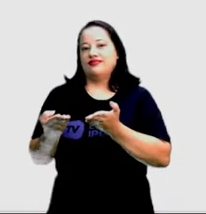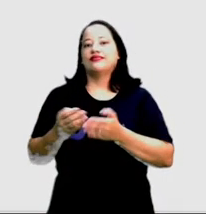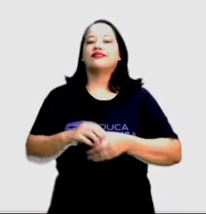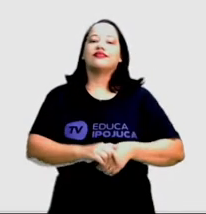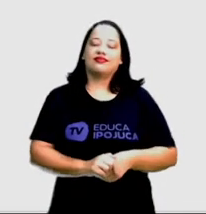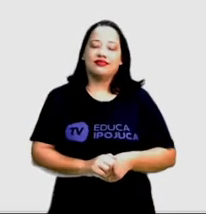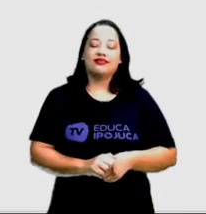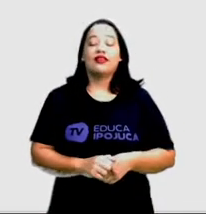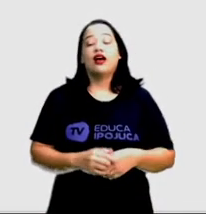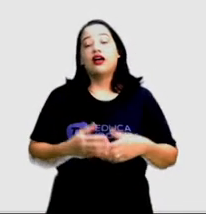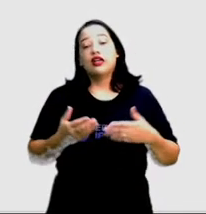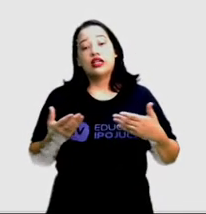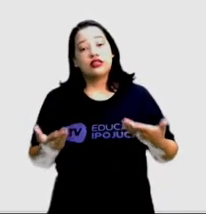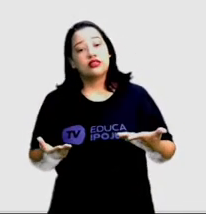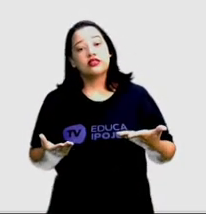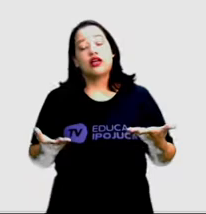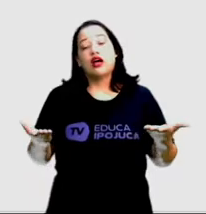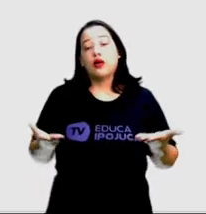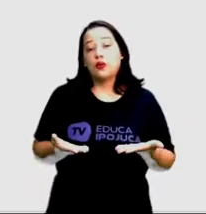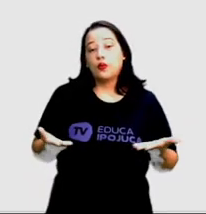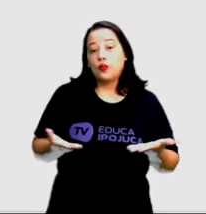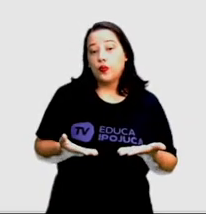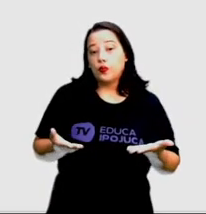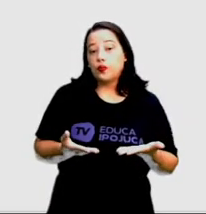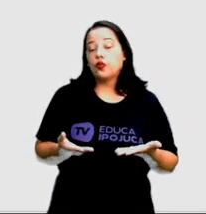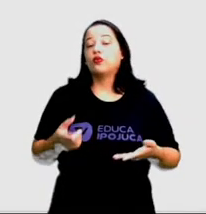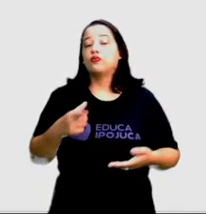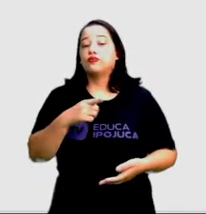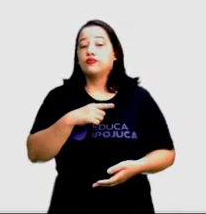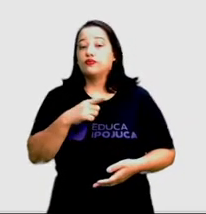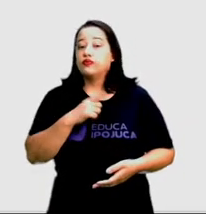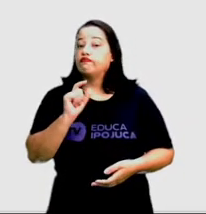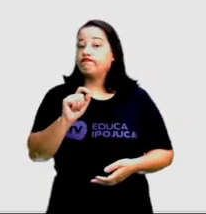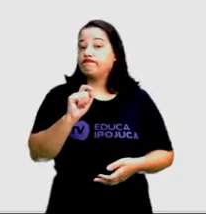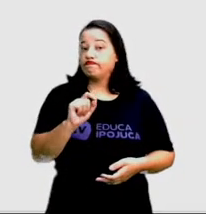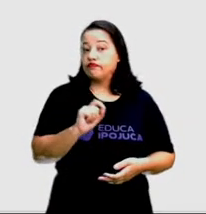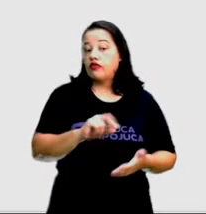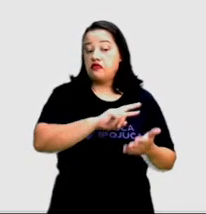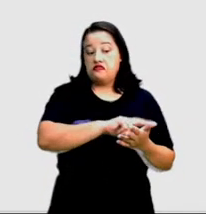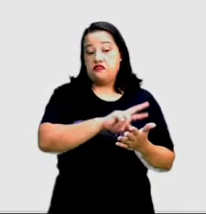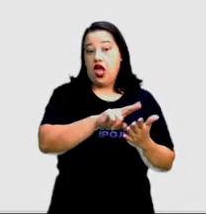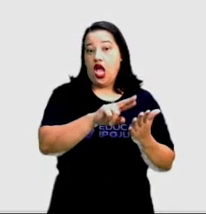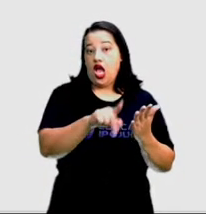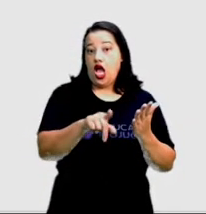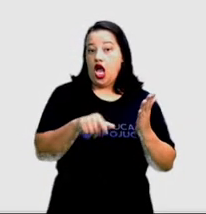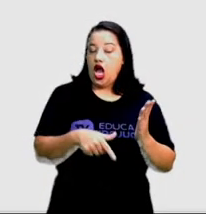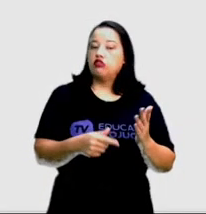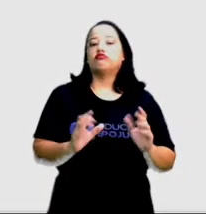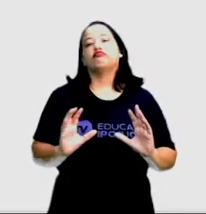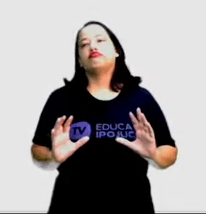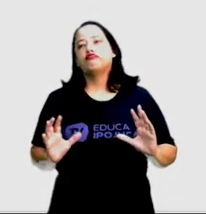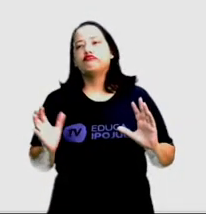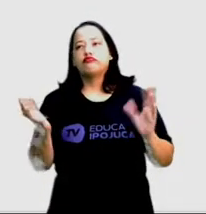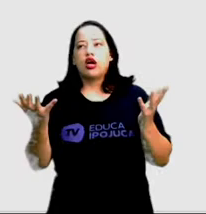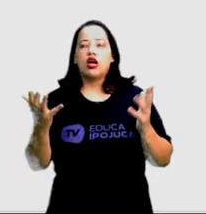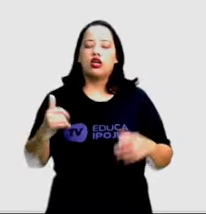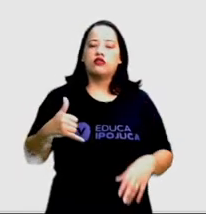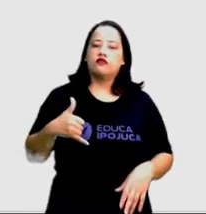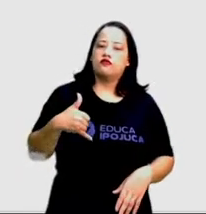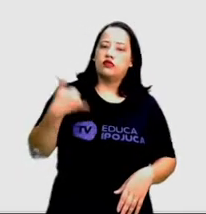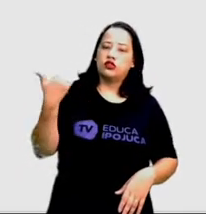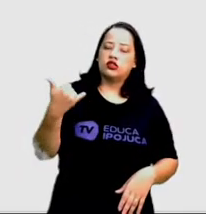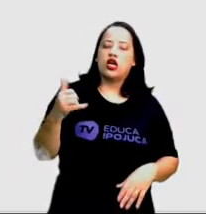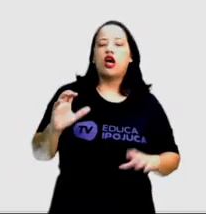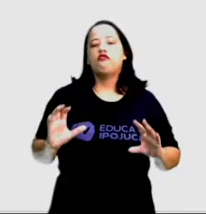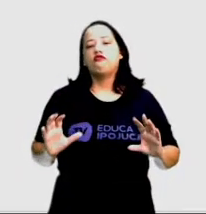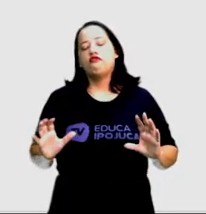Bom, crianças, existem muitos tipos de convites para festas de aniversários,